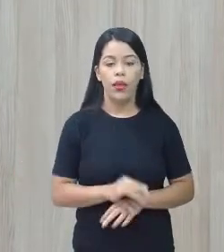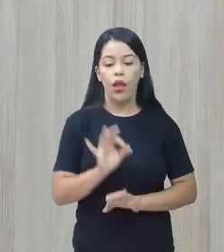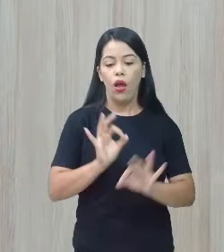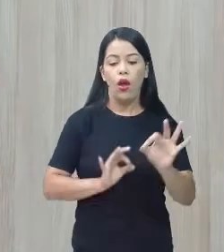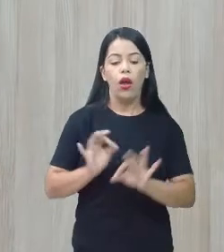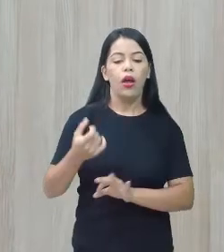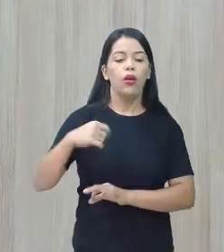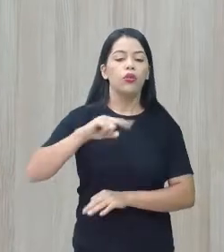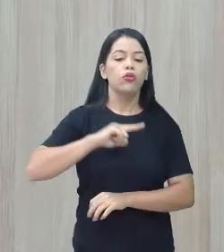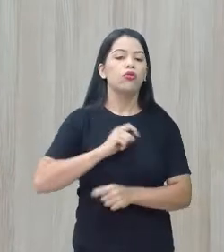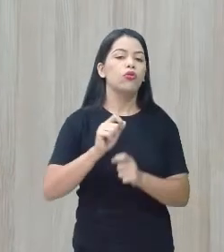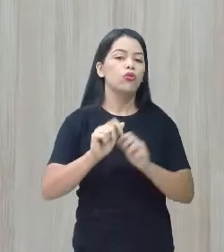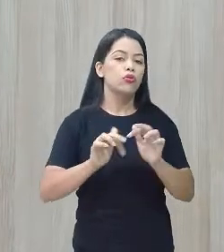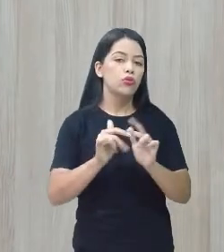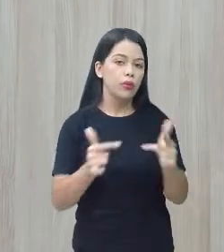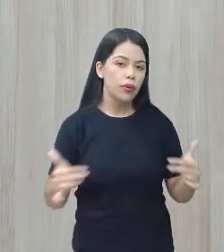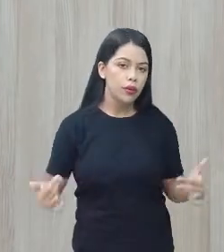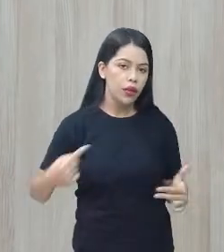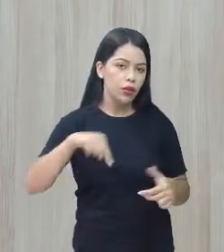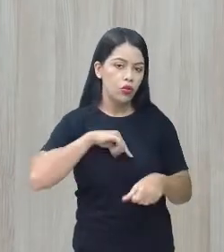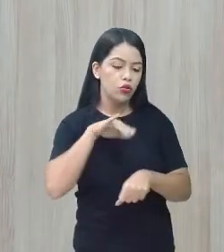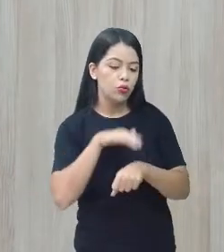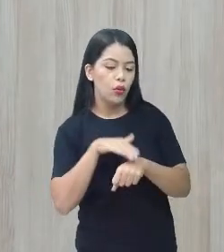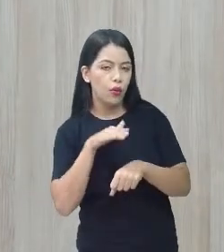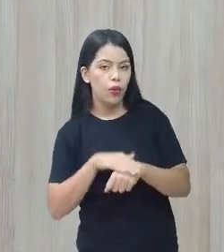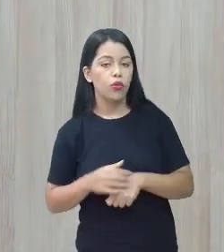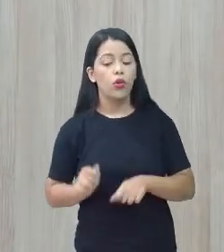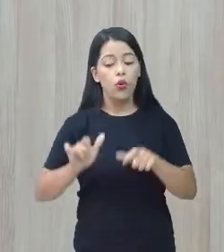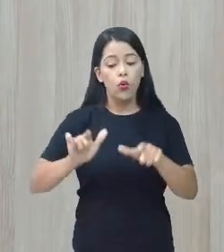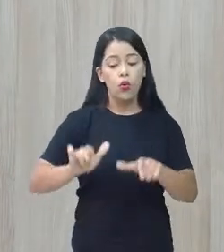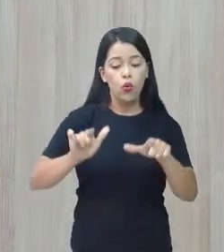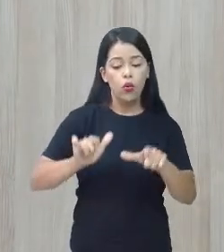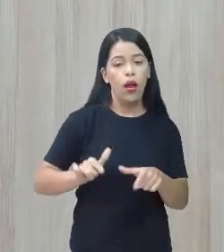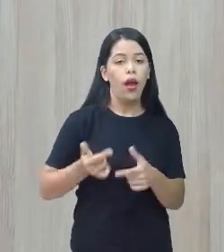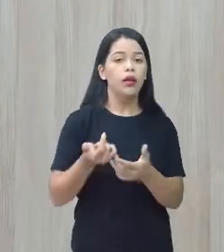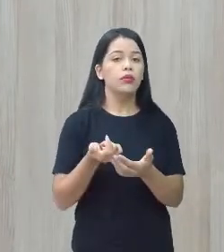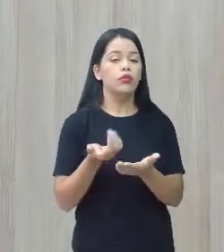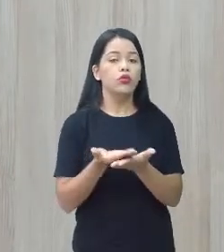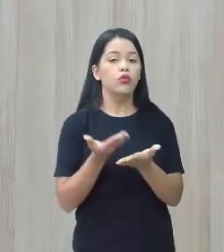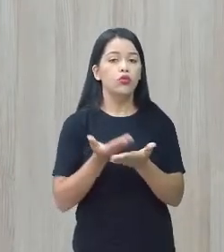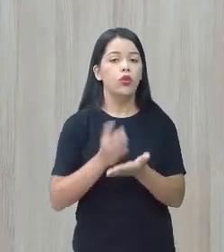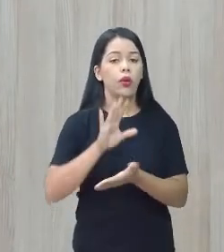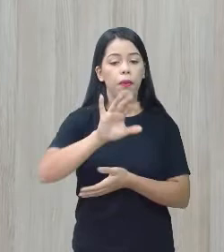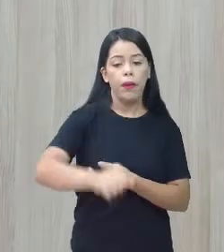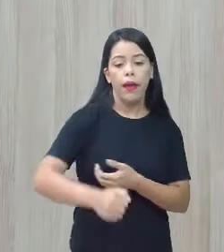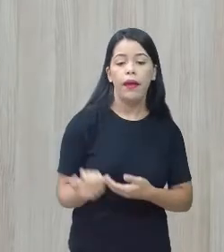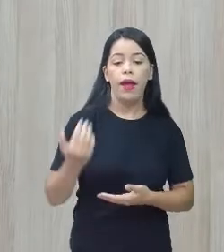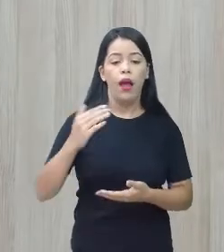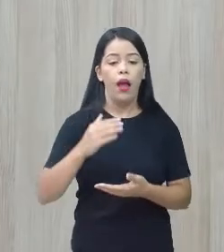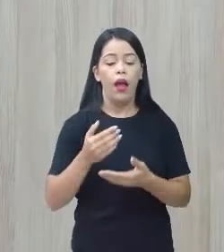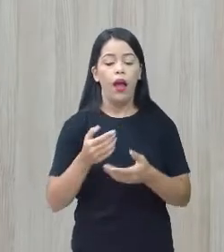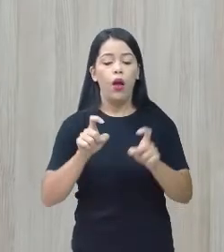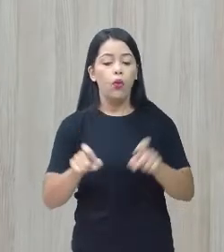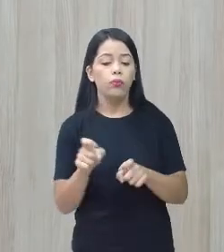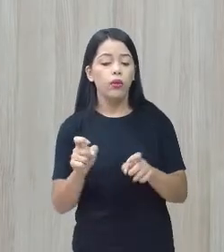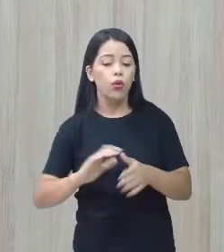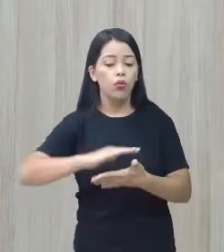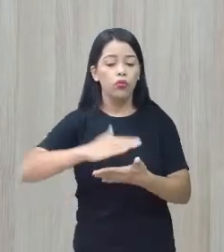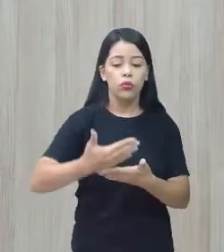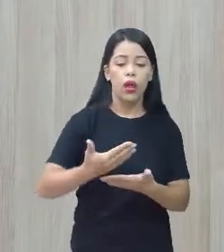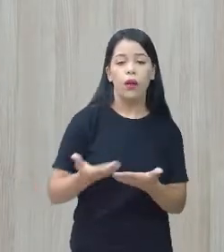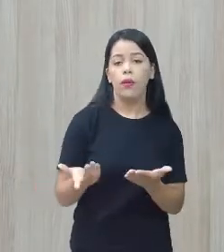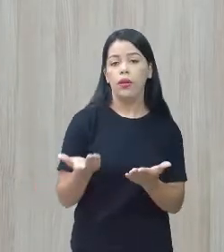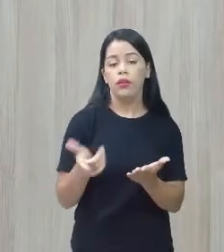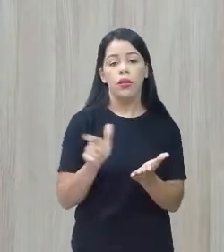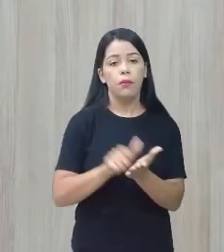organiza o nosso material, o nosso local de estudo. Então a gente vai pegar o computador, vai pegar o tablet, papel, caneta, o